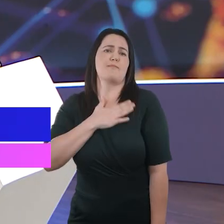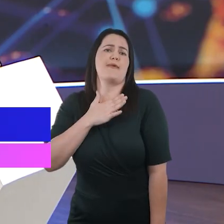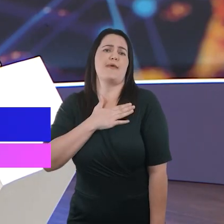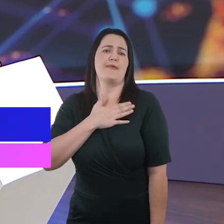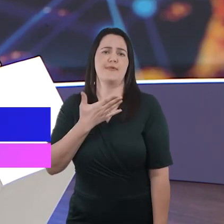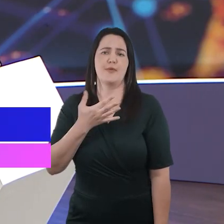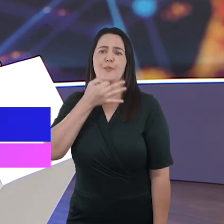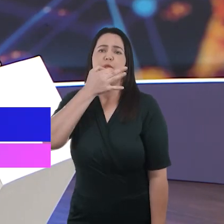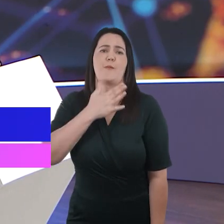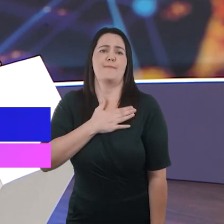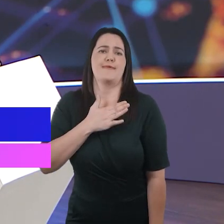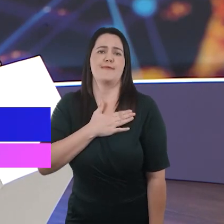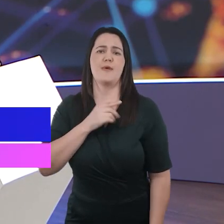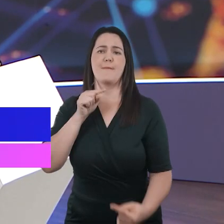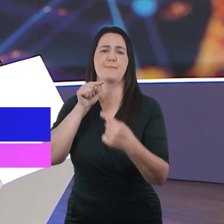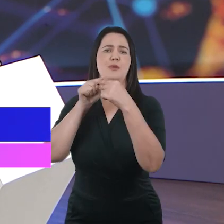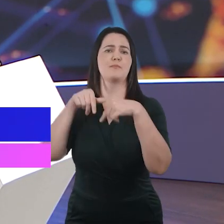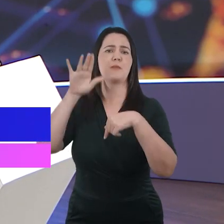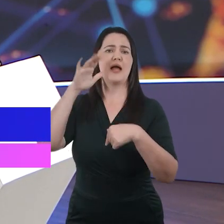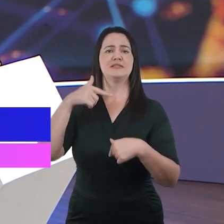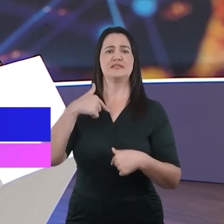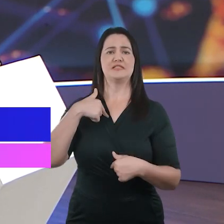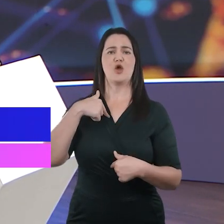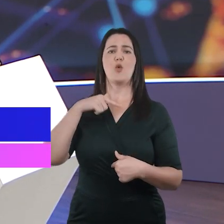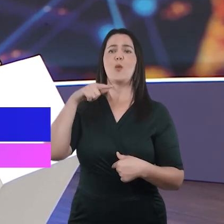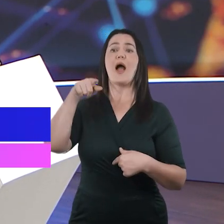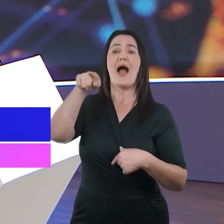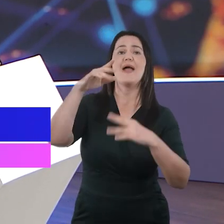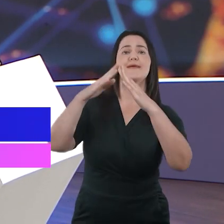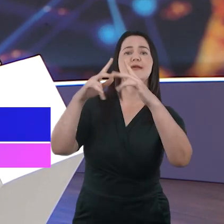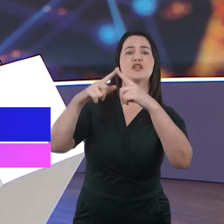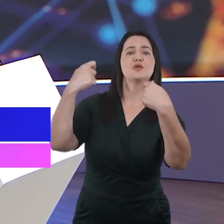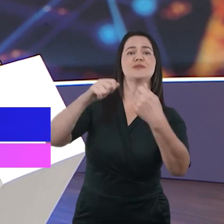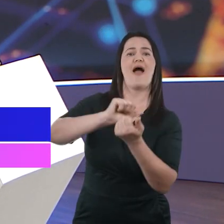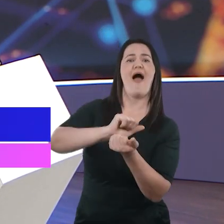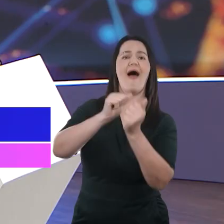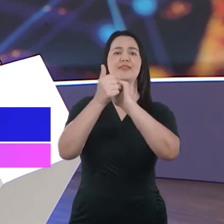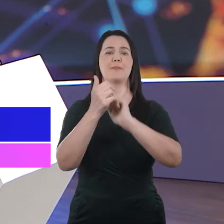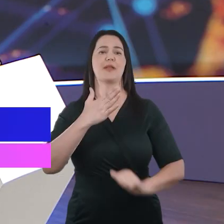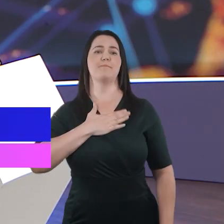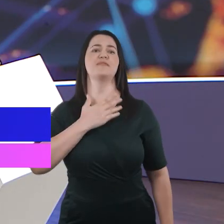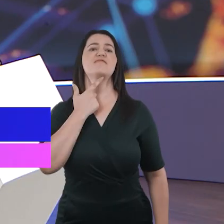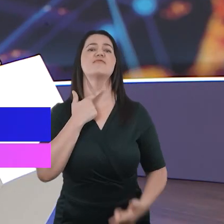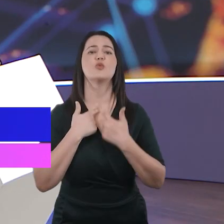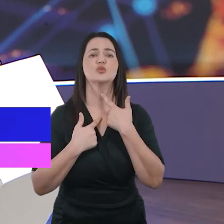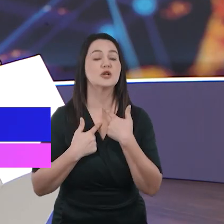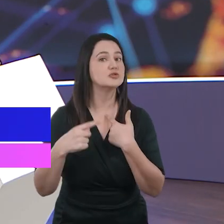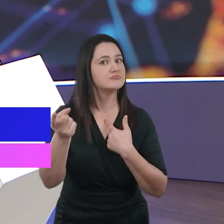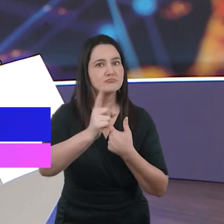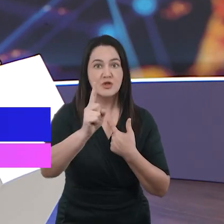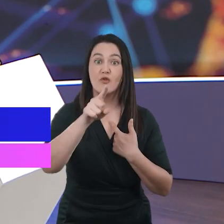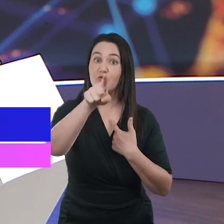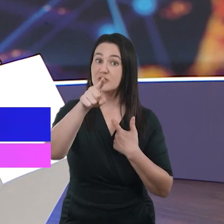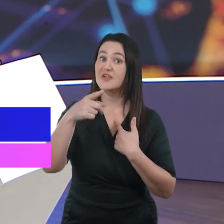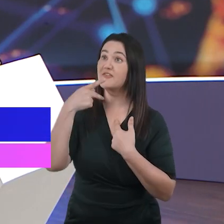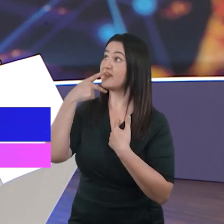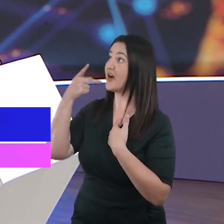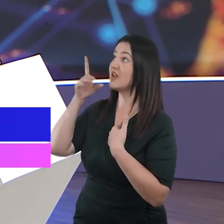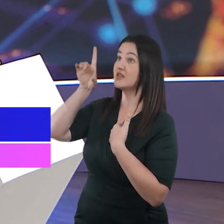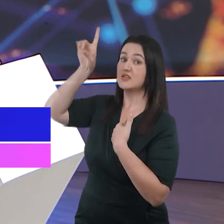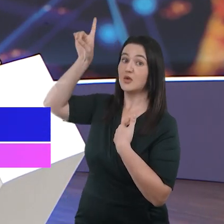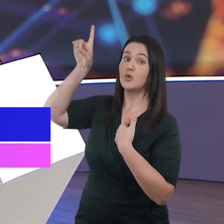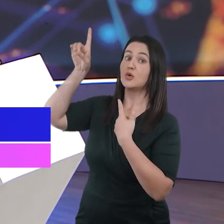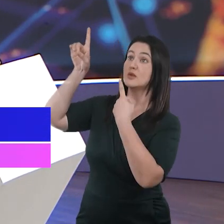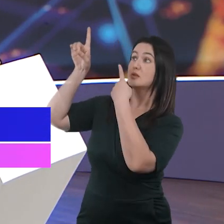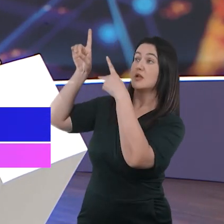a igreja que se adapta a você, é você que se adapta ao Senhor. É você que pergunta para Deus o que Ele quer, o que Ele espera, e